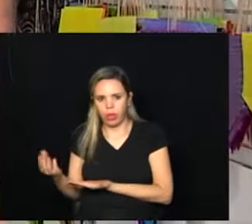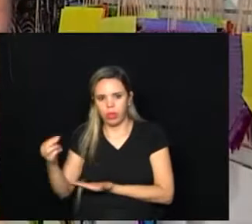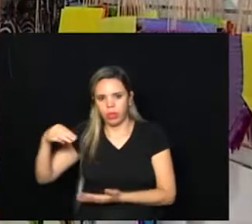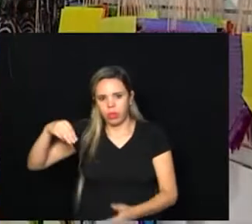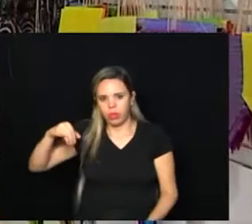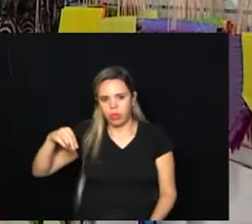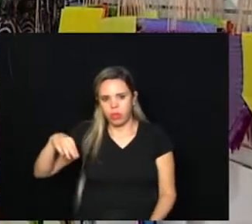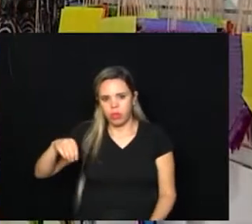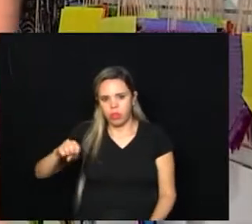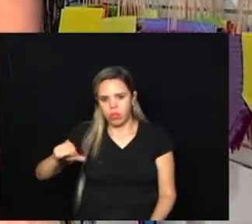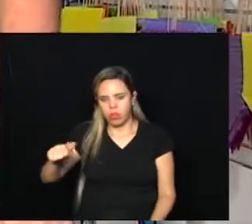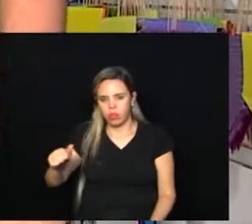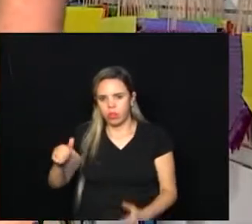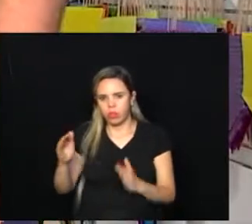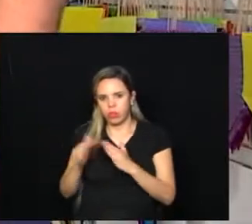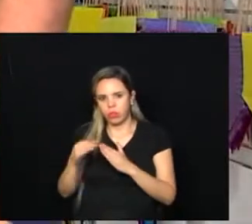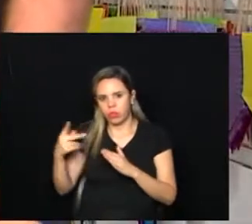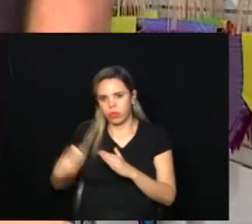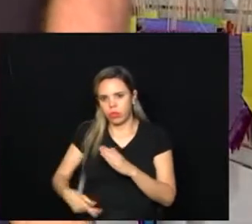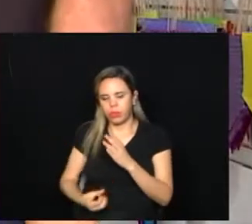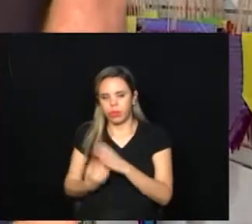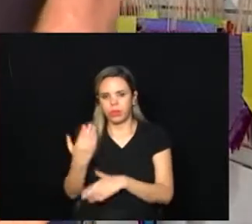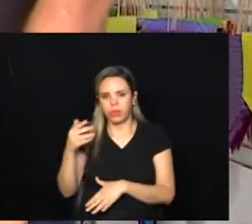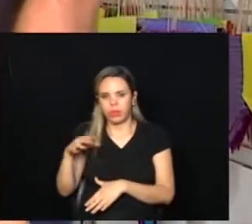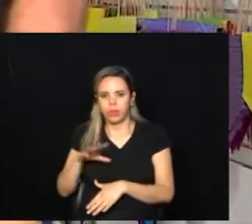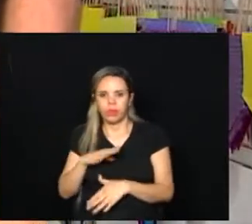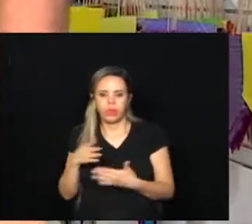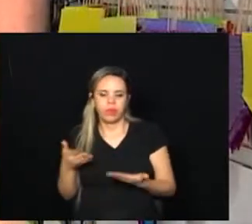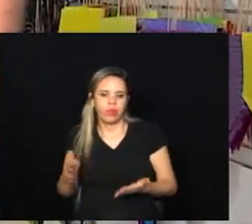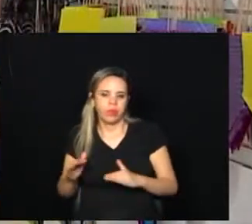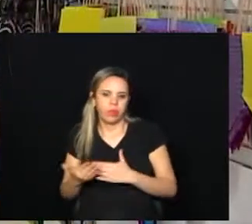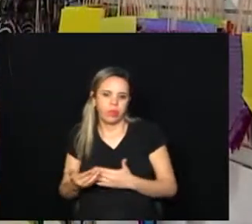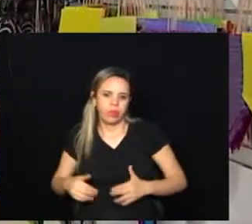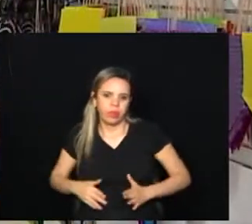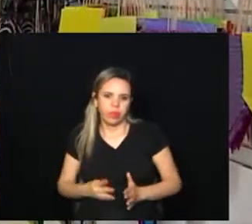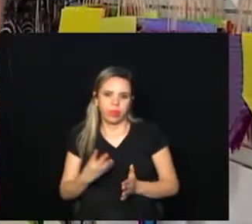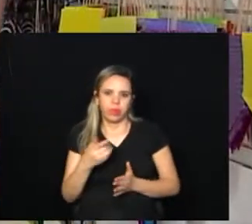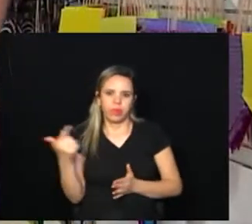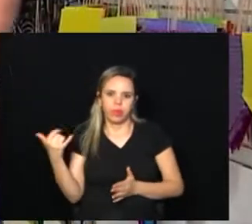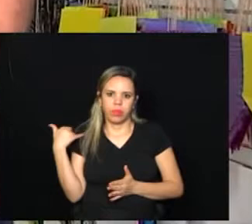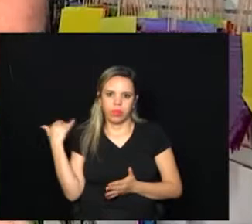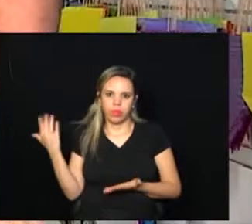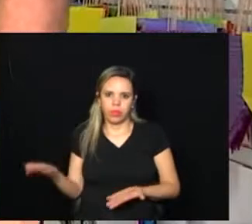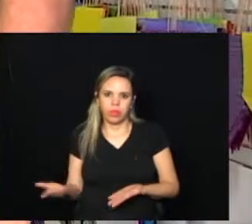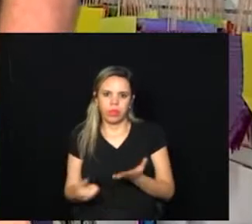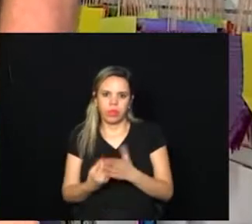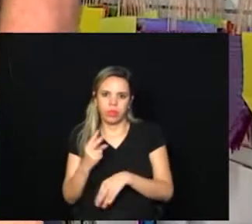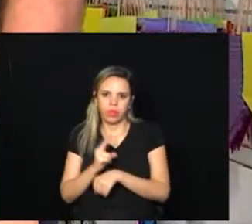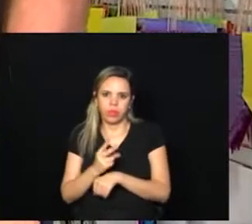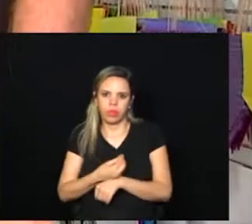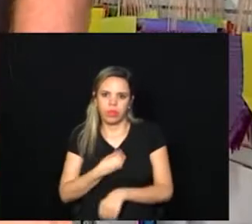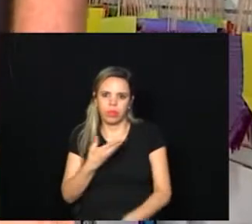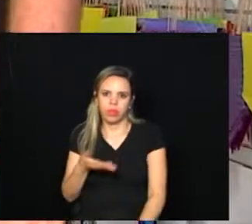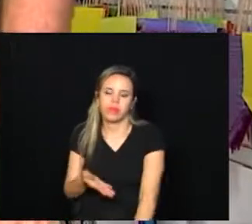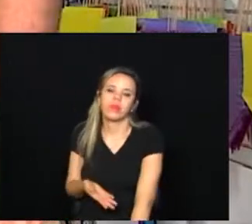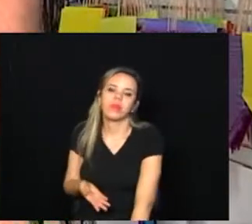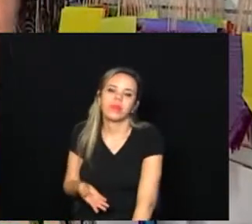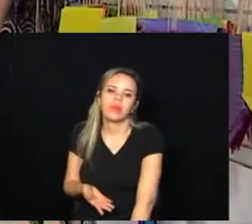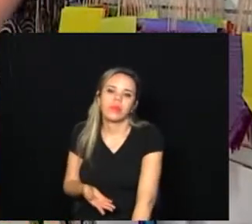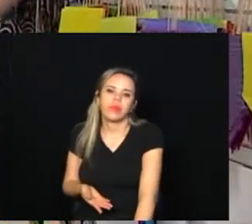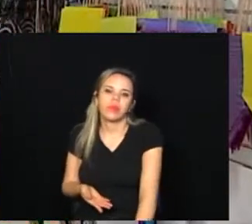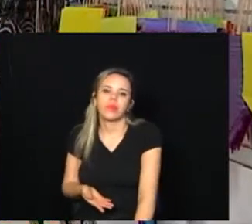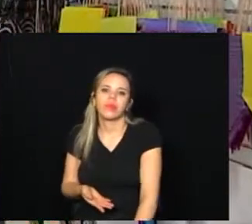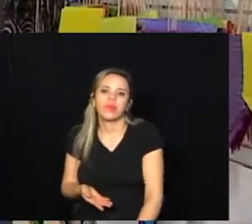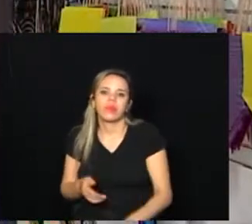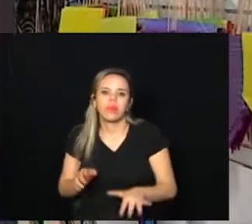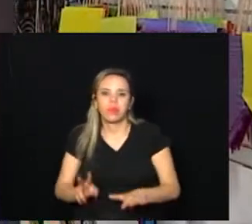é morador raiz aqui da Vila Mimosa, desde... né? Nasceu, tem 42 anos, foi criado e vive aqui, então vivo aqui, certamente... pretendo